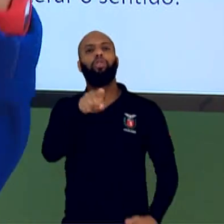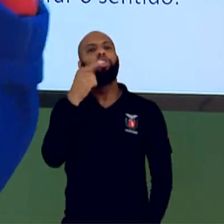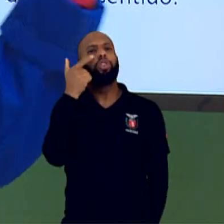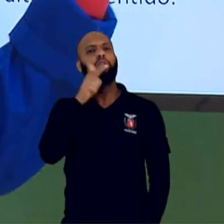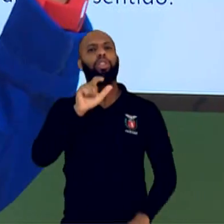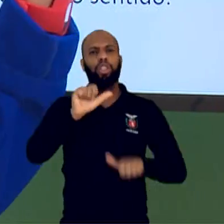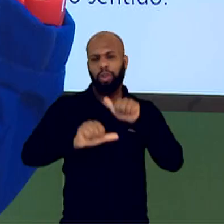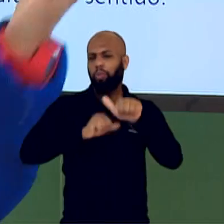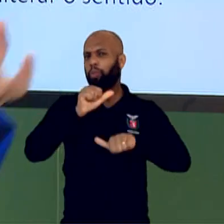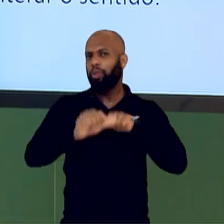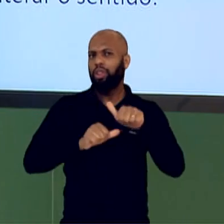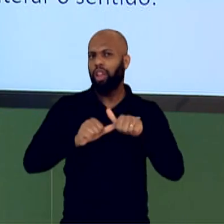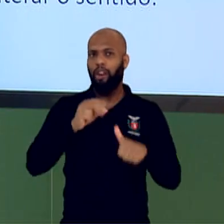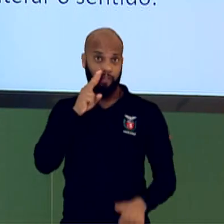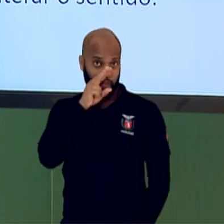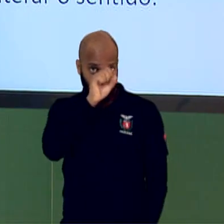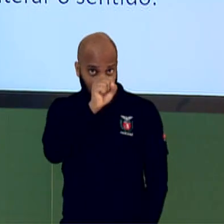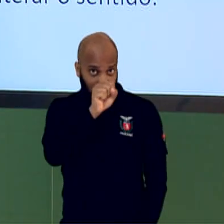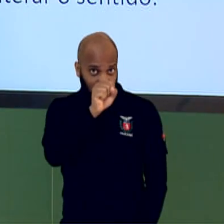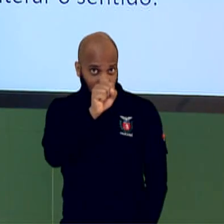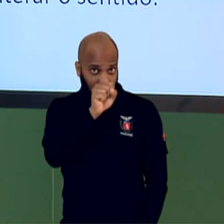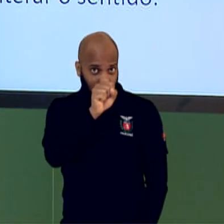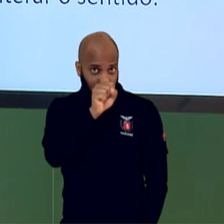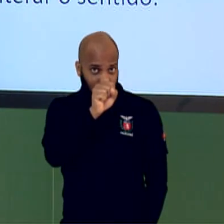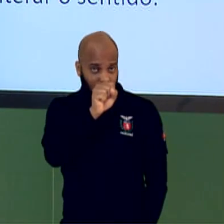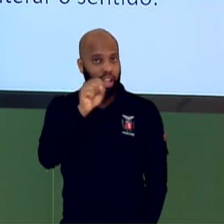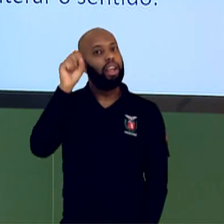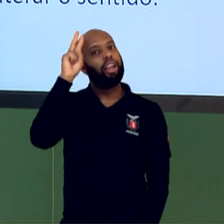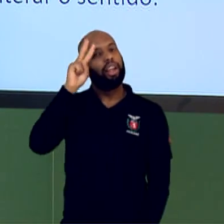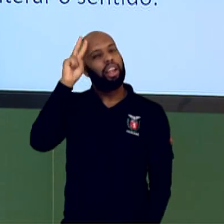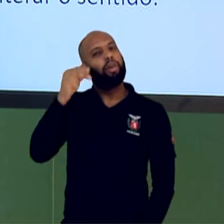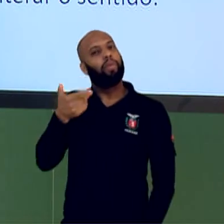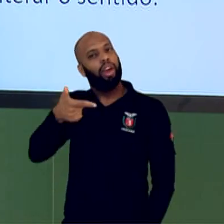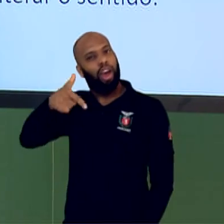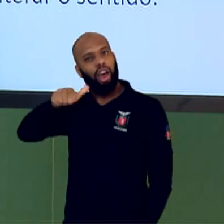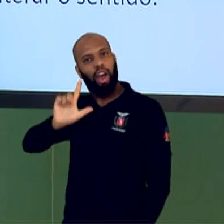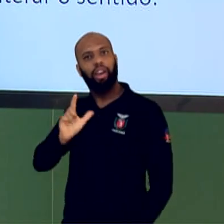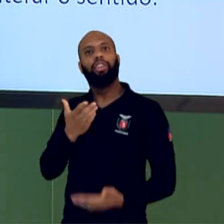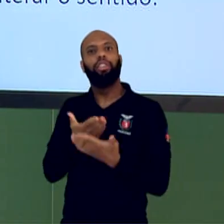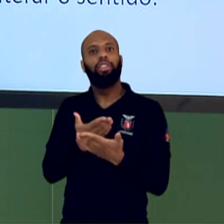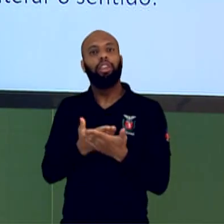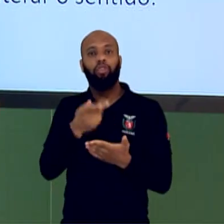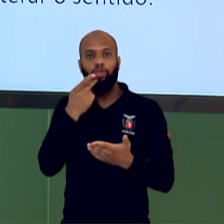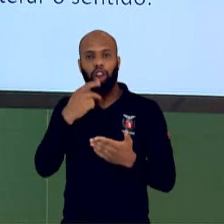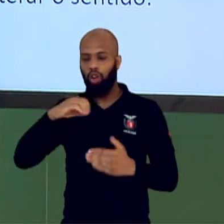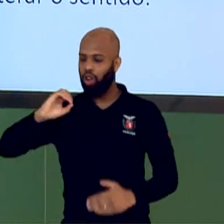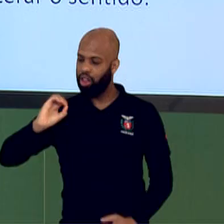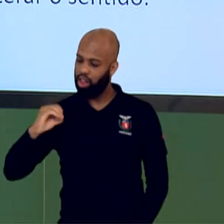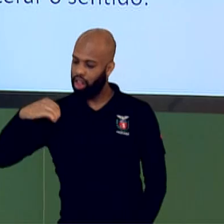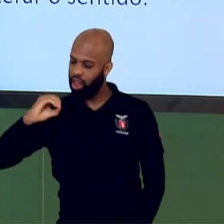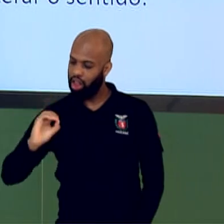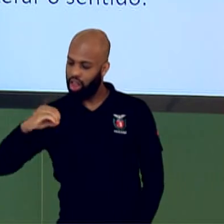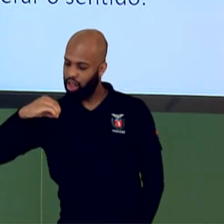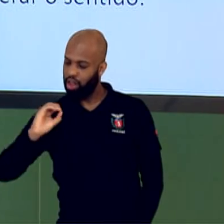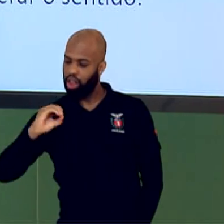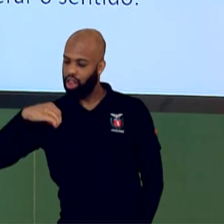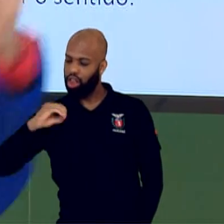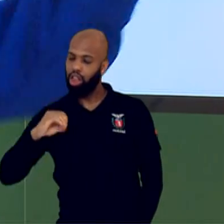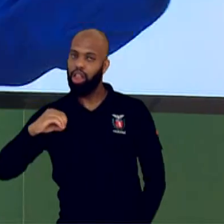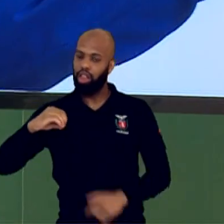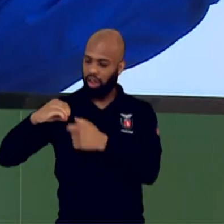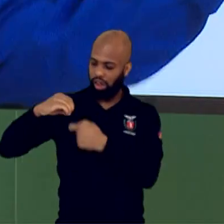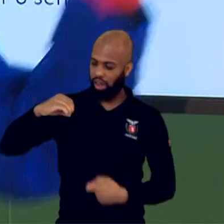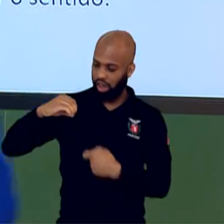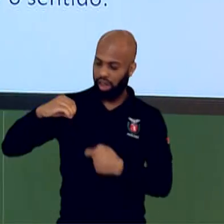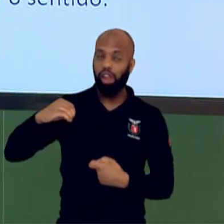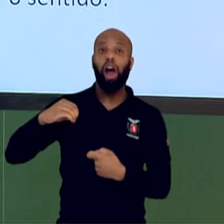consegue mudar a força? Lembra lá da última aula, quando a gente falou da polia móvel, que você colocava e você dividia a